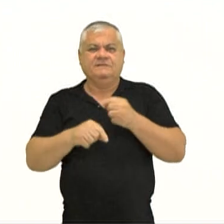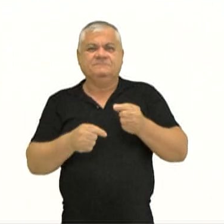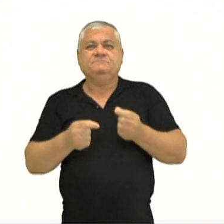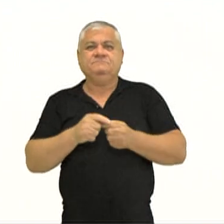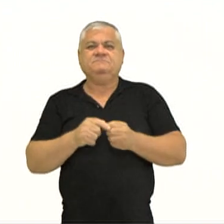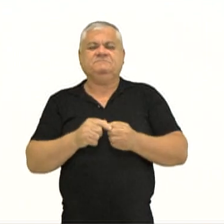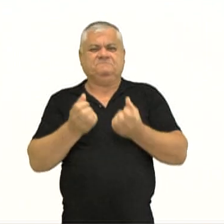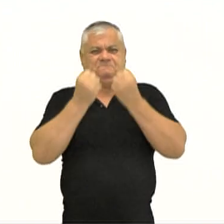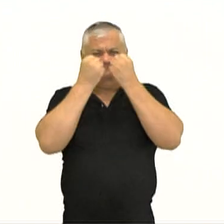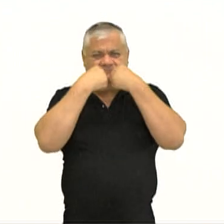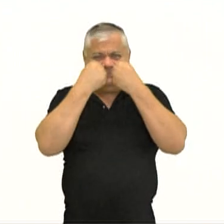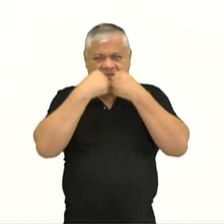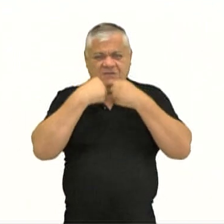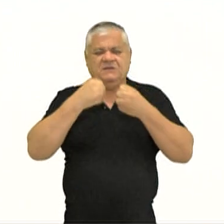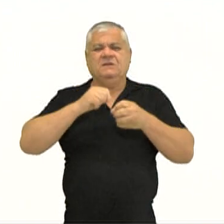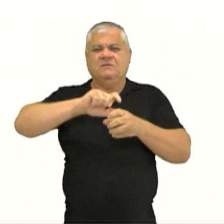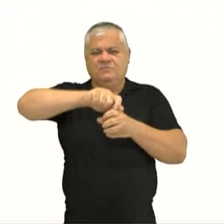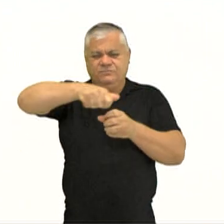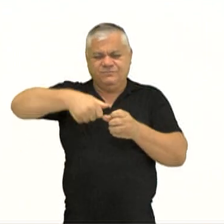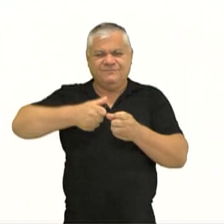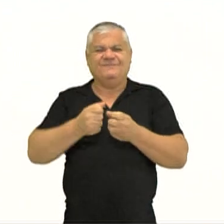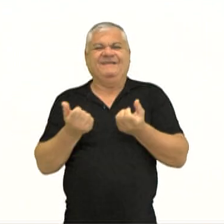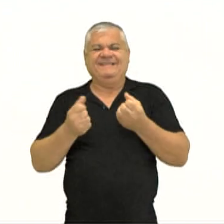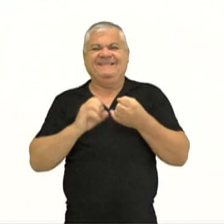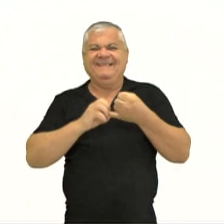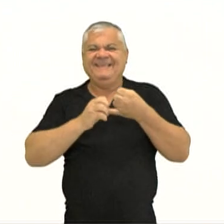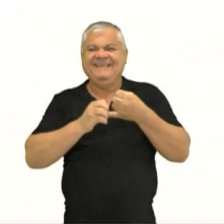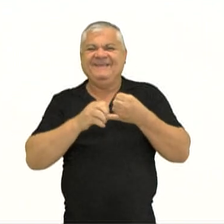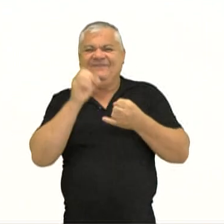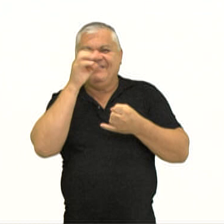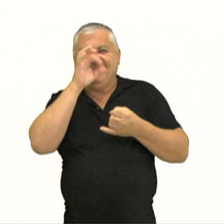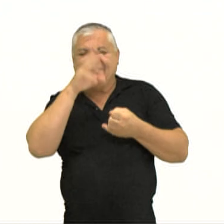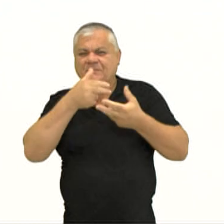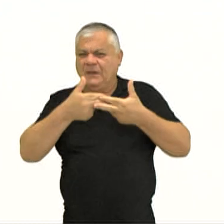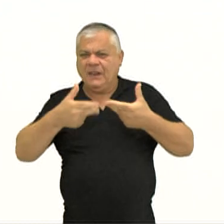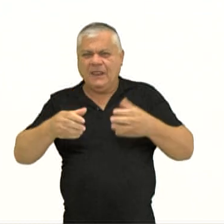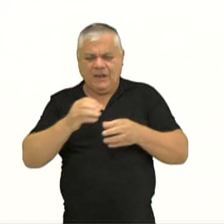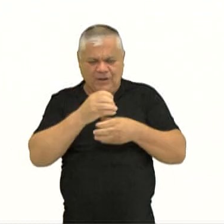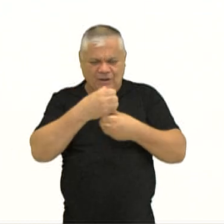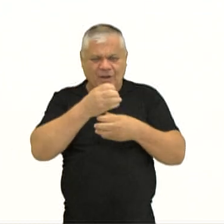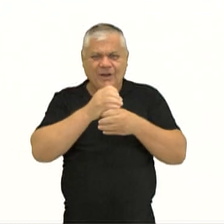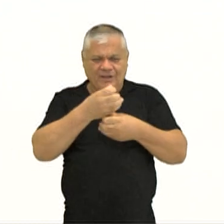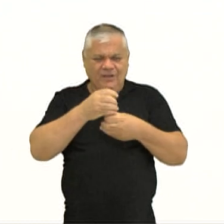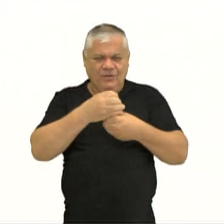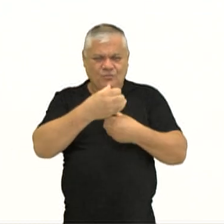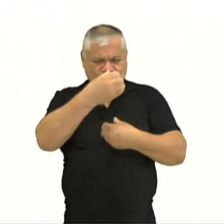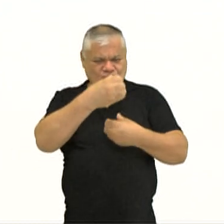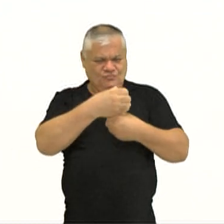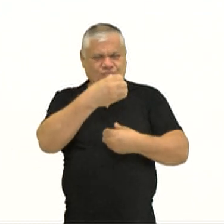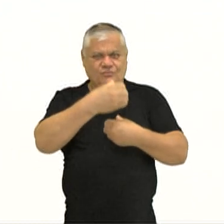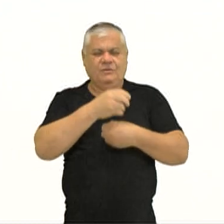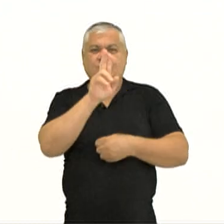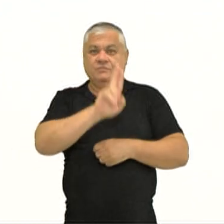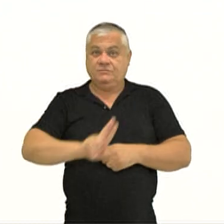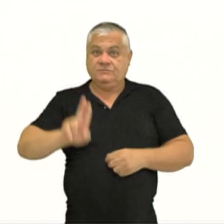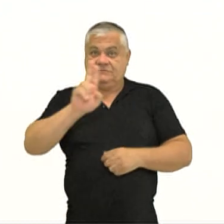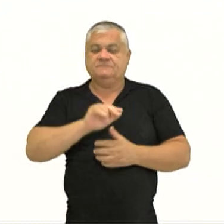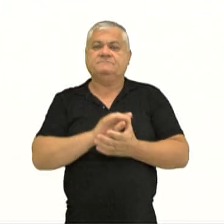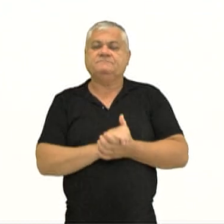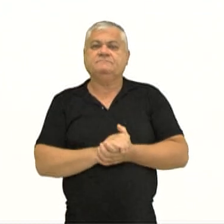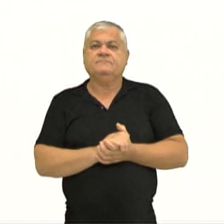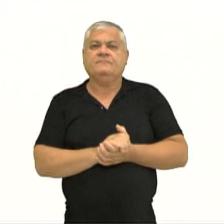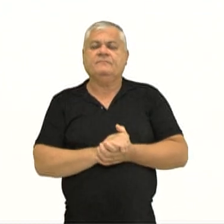milho verde, de ervilha, tem um formato exatamente de um cilindro. É um formato muito utilizado.